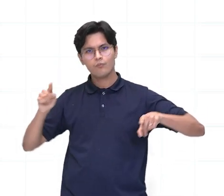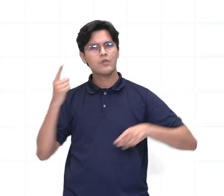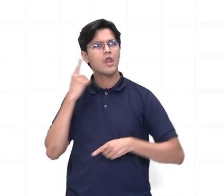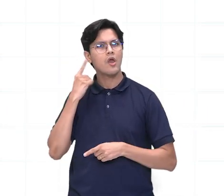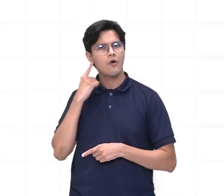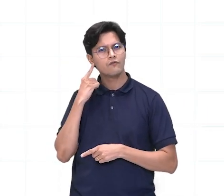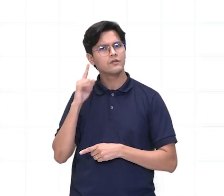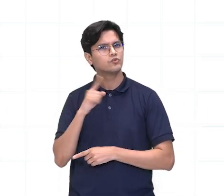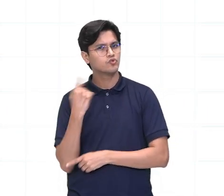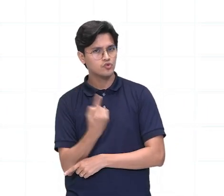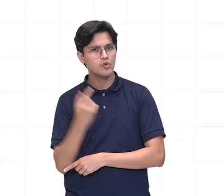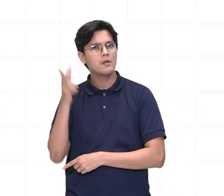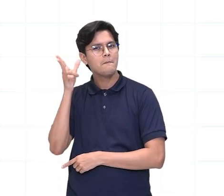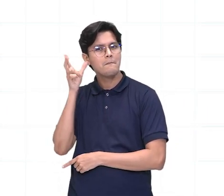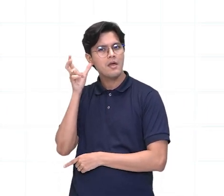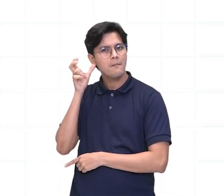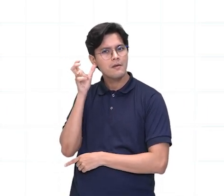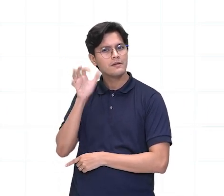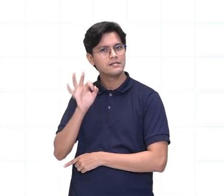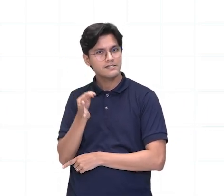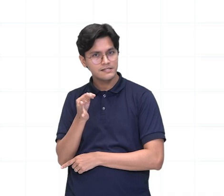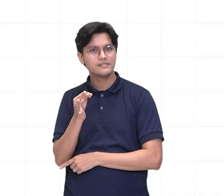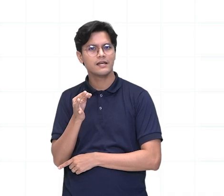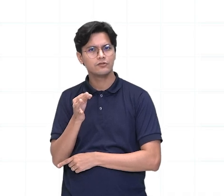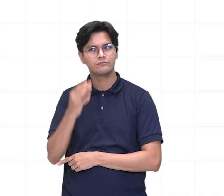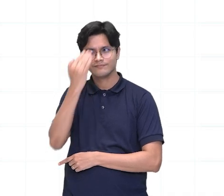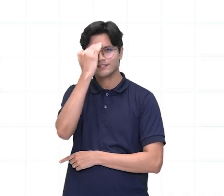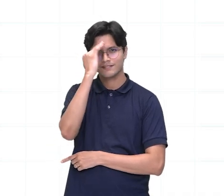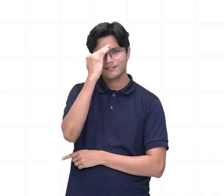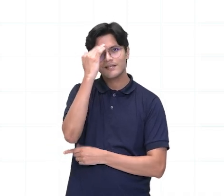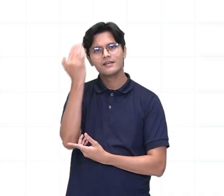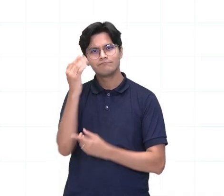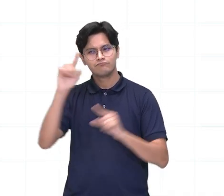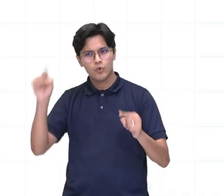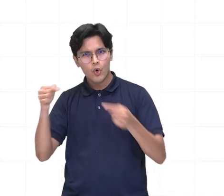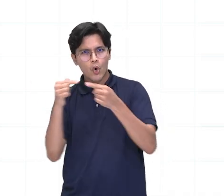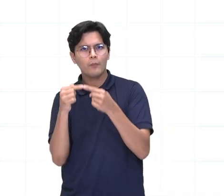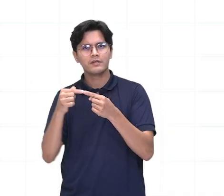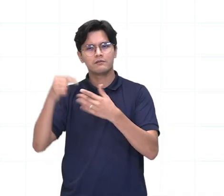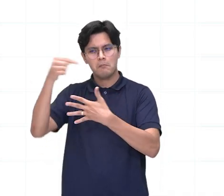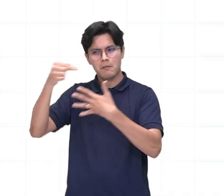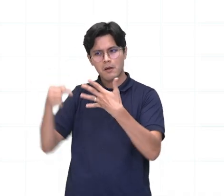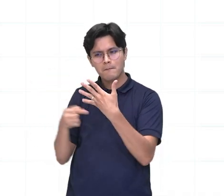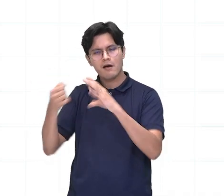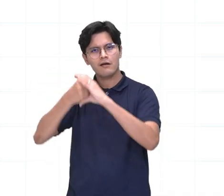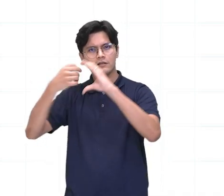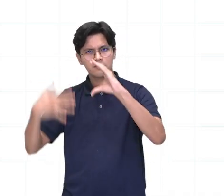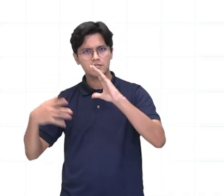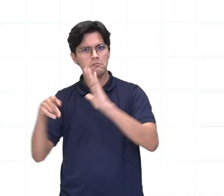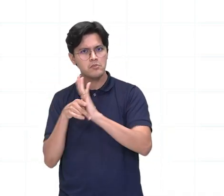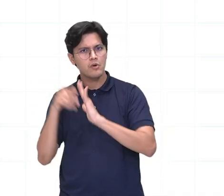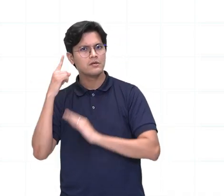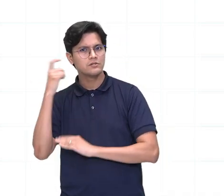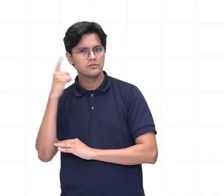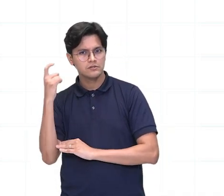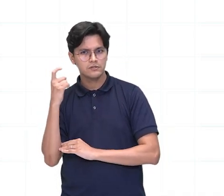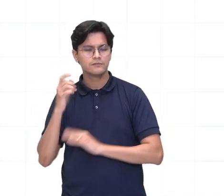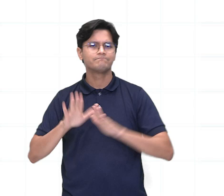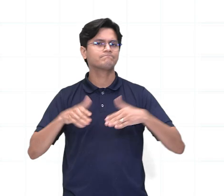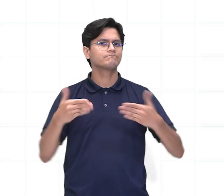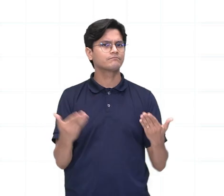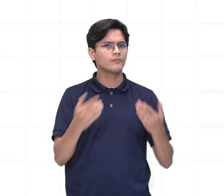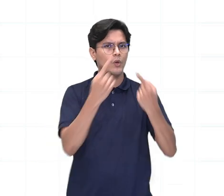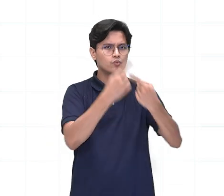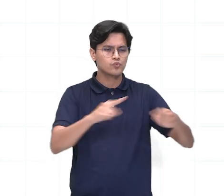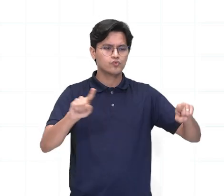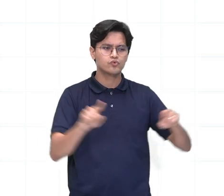interpretados de acordo com suas propriedades. Então, para que haja música, a gente precisa entender um pouco do